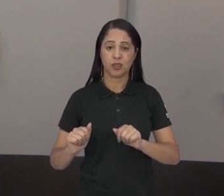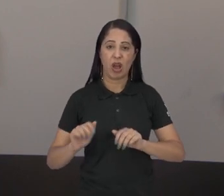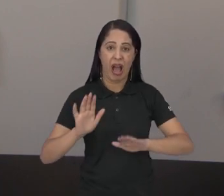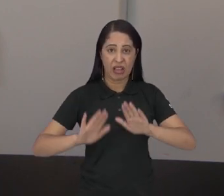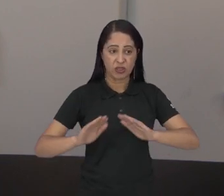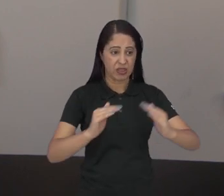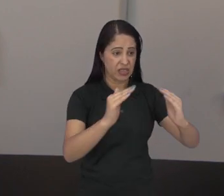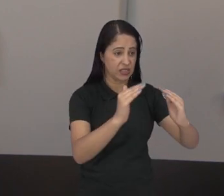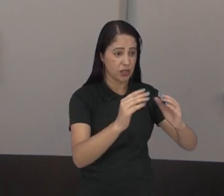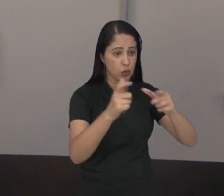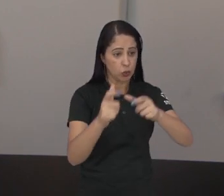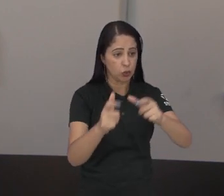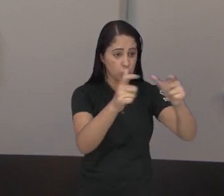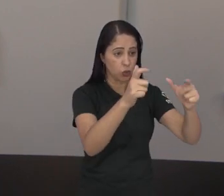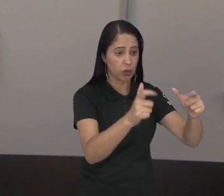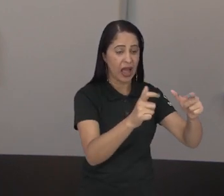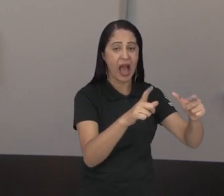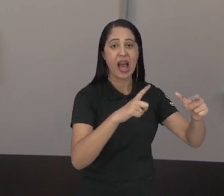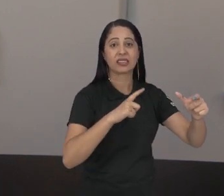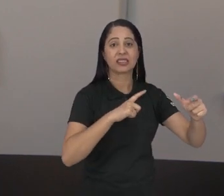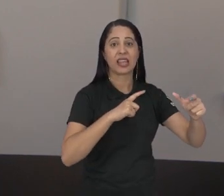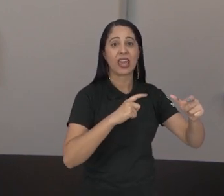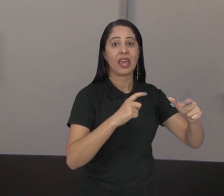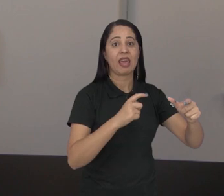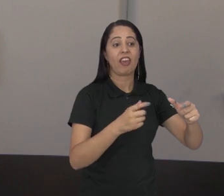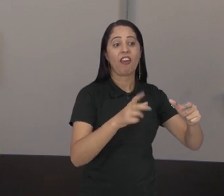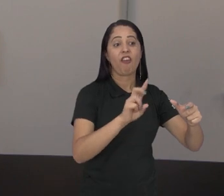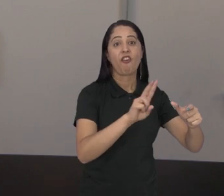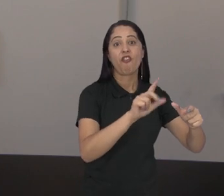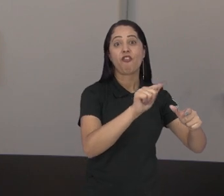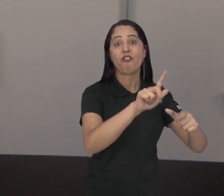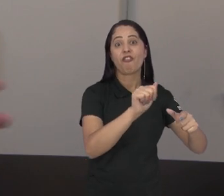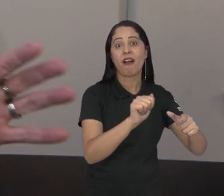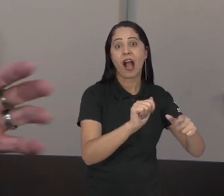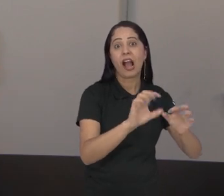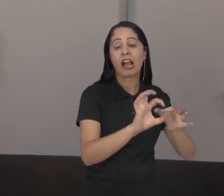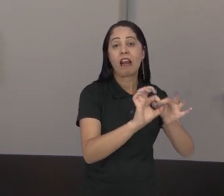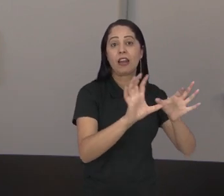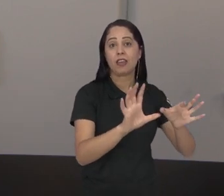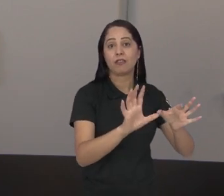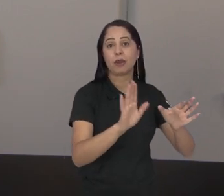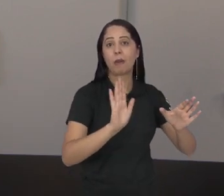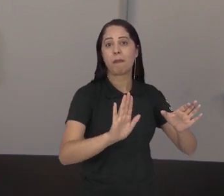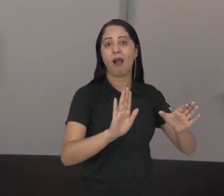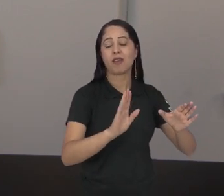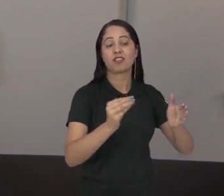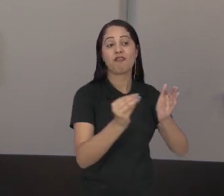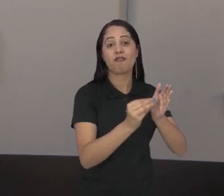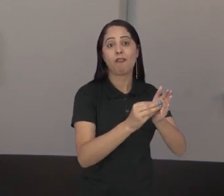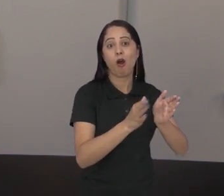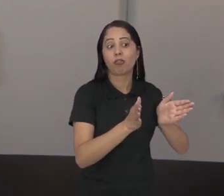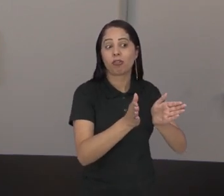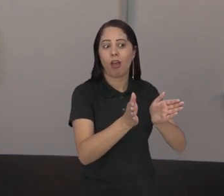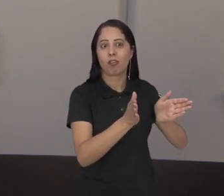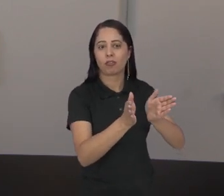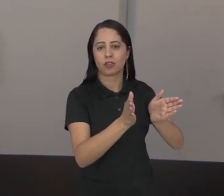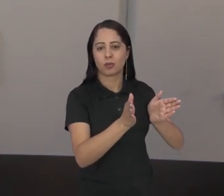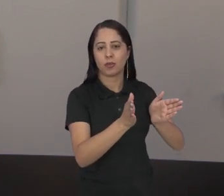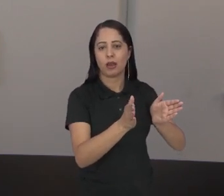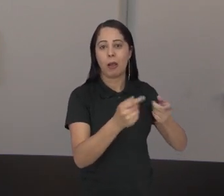e tem vaga As casas estão com a vaga disponível mas as famílias não tem acesso Porque tem uma lei